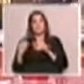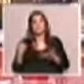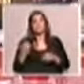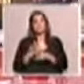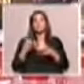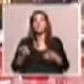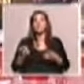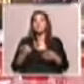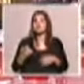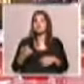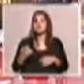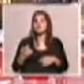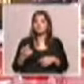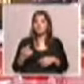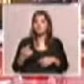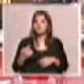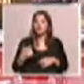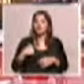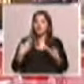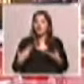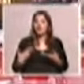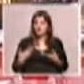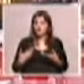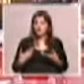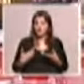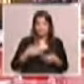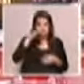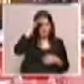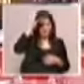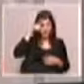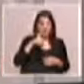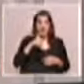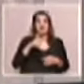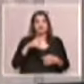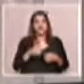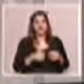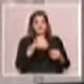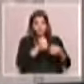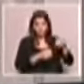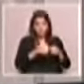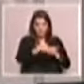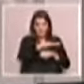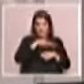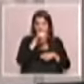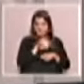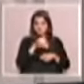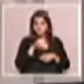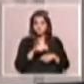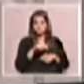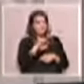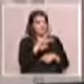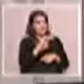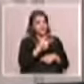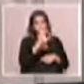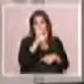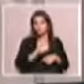nós temos a utilizar, com o leite que está a ser produzido na área, há muito, só cerca de 10%